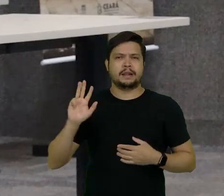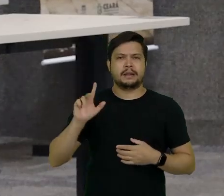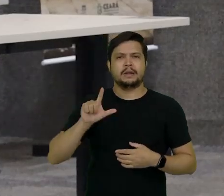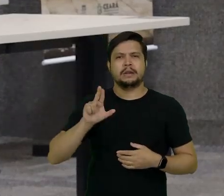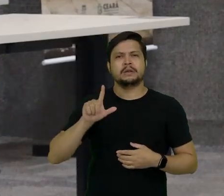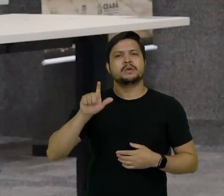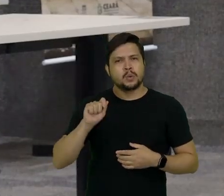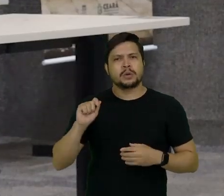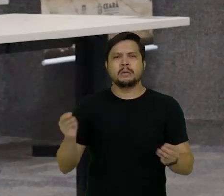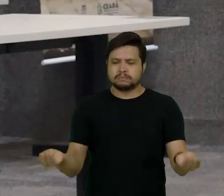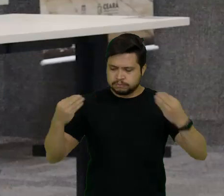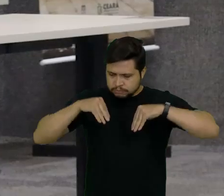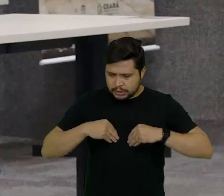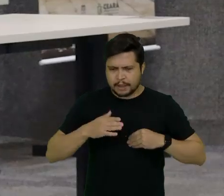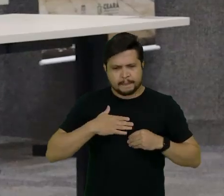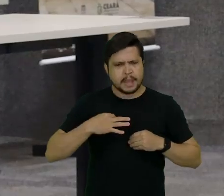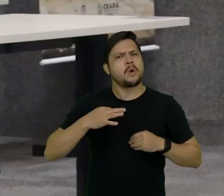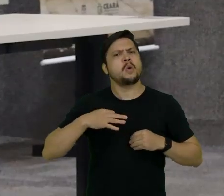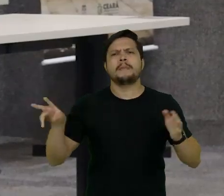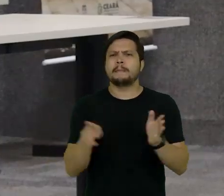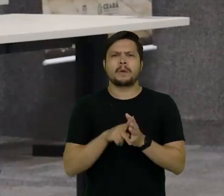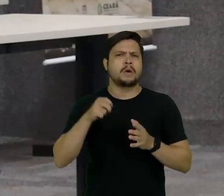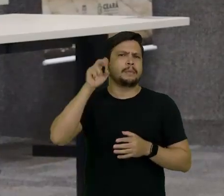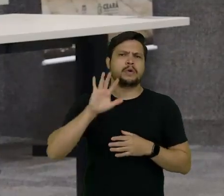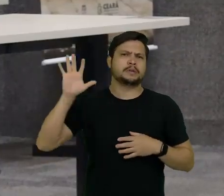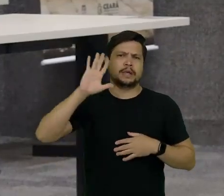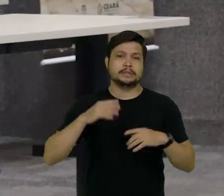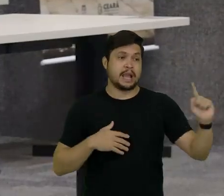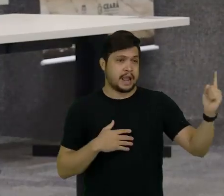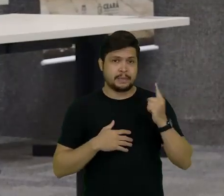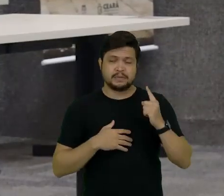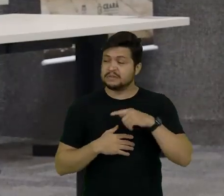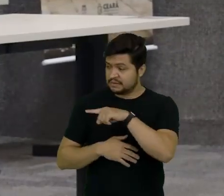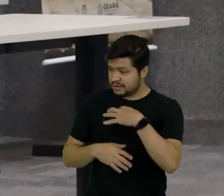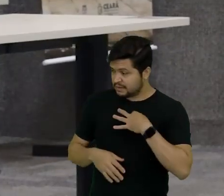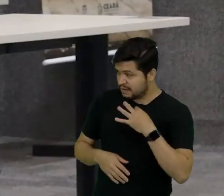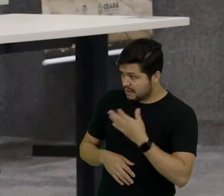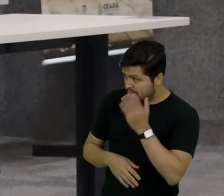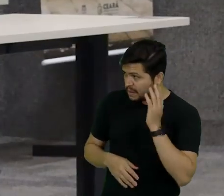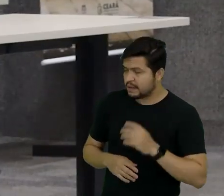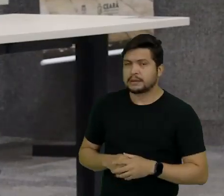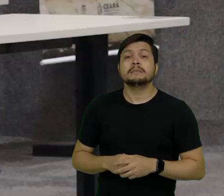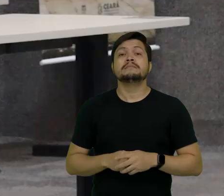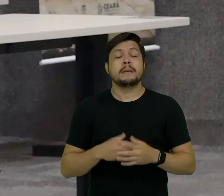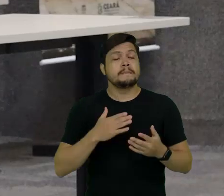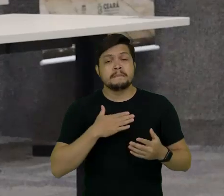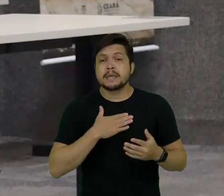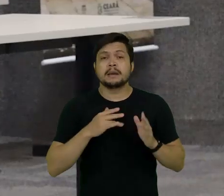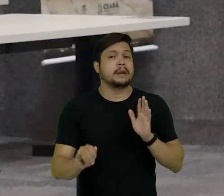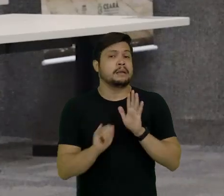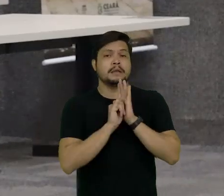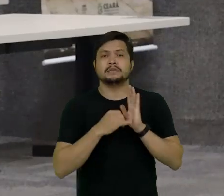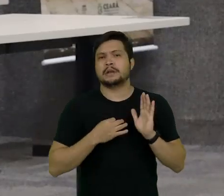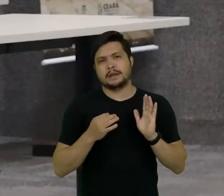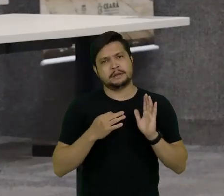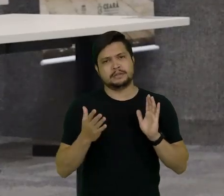botei minha roupinha e todo mundo disse: e essa roupinha aí? Eu digo, essa é a roupinha que me identifica, que ele